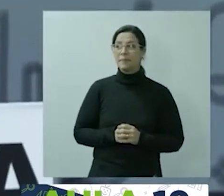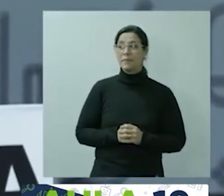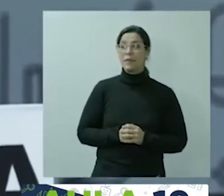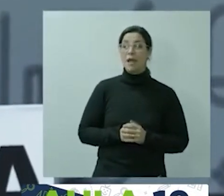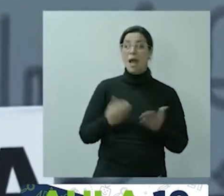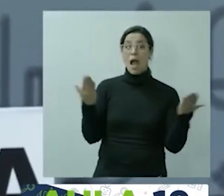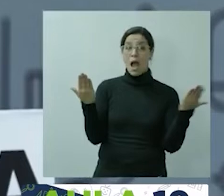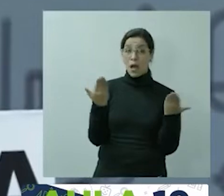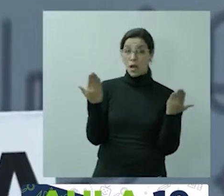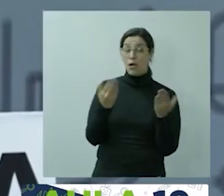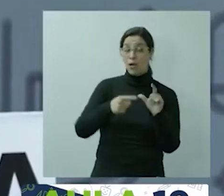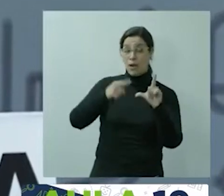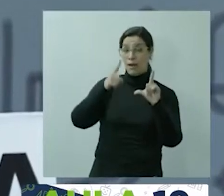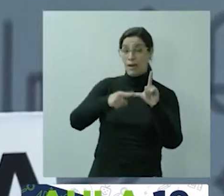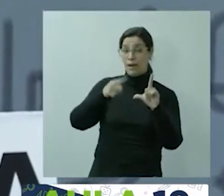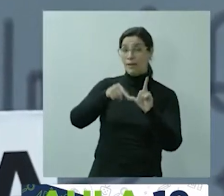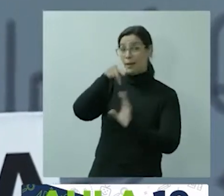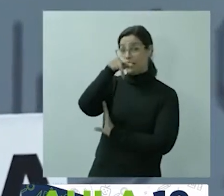e a letra